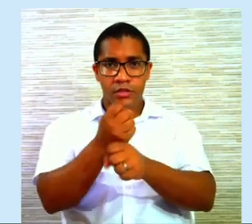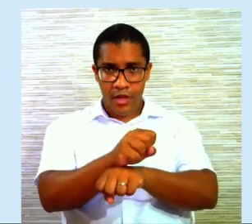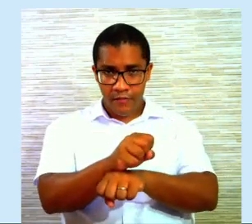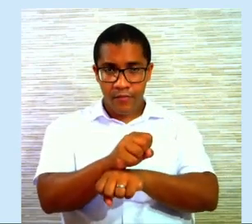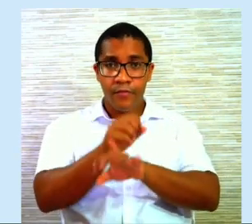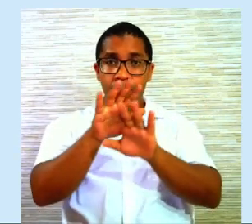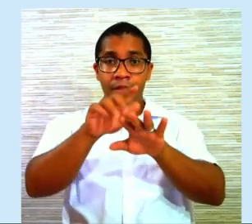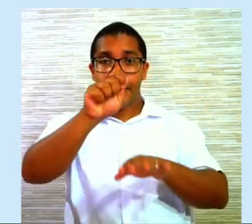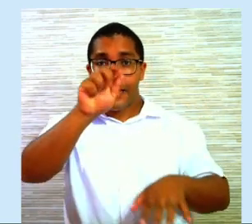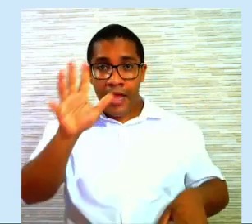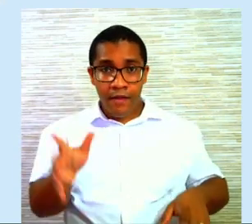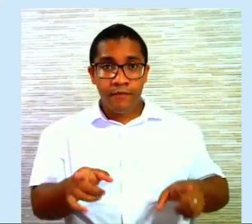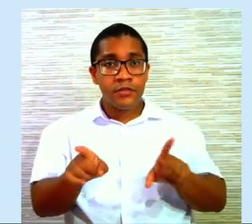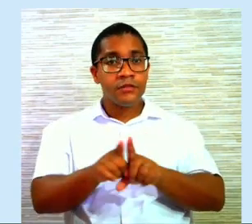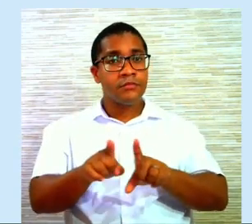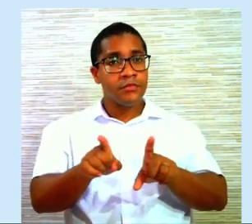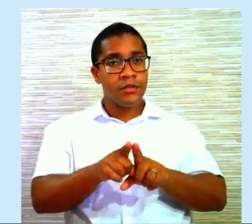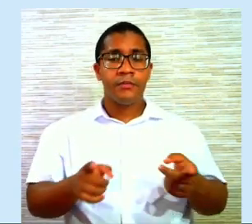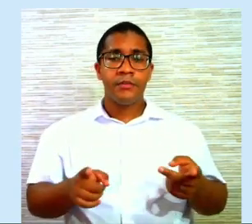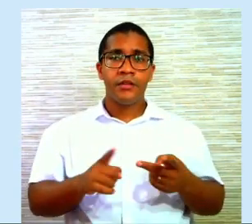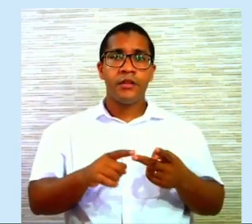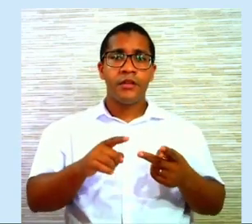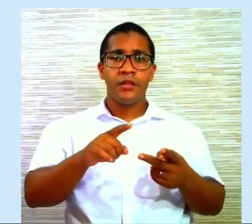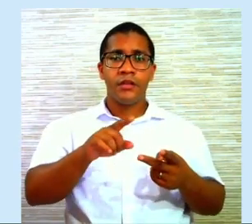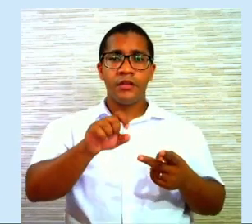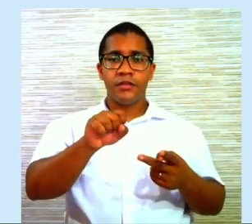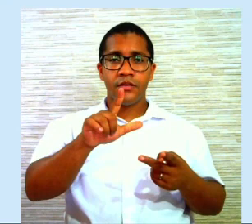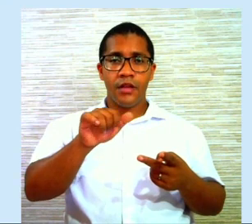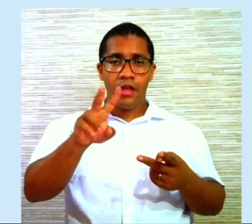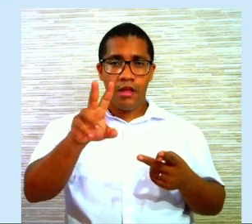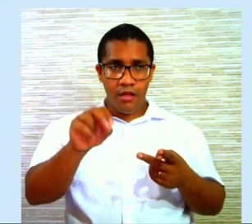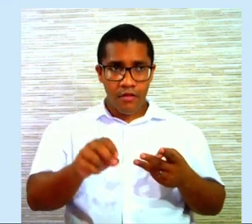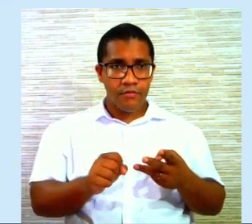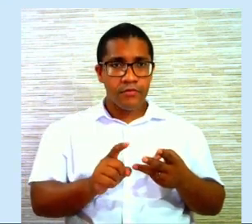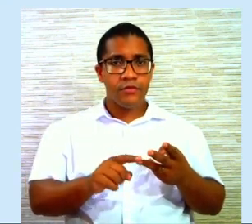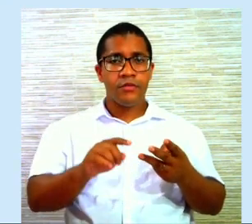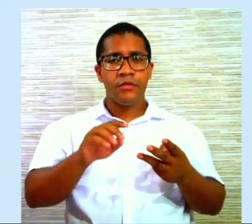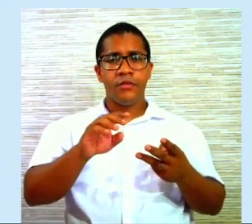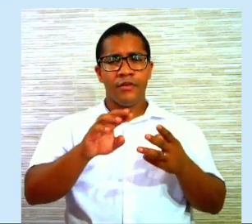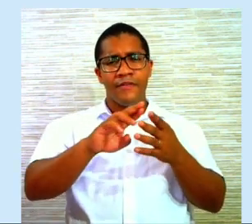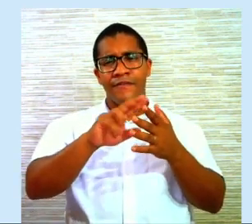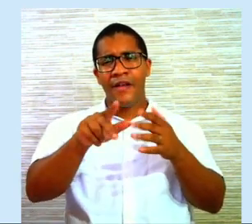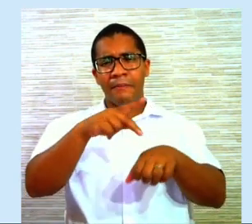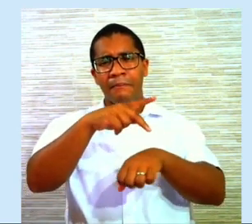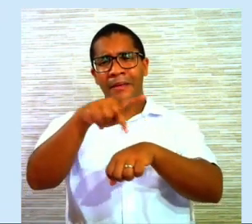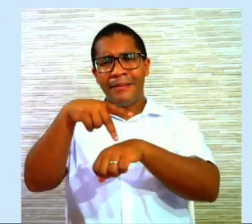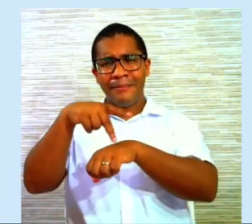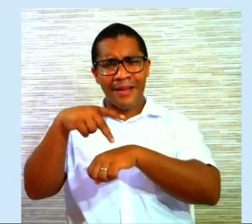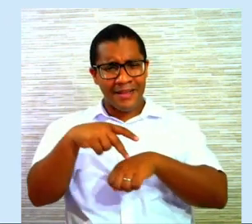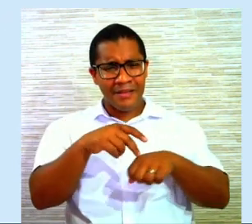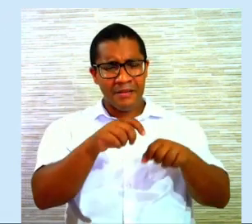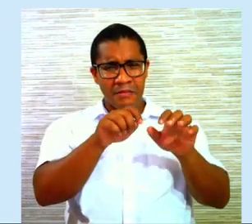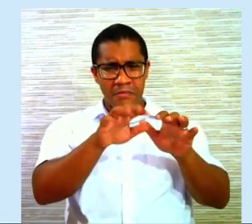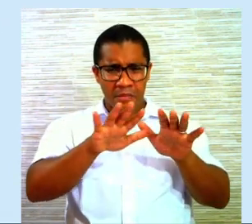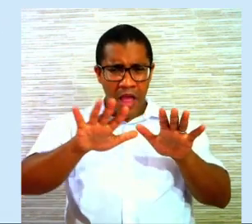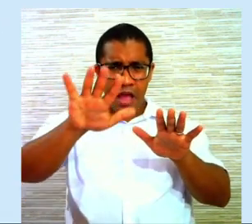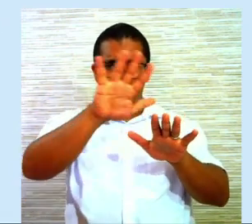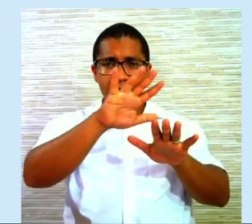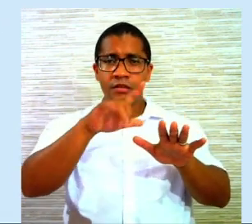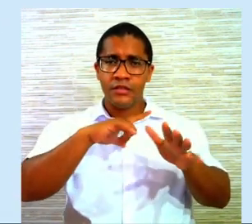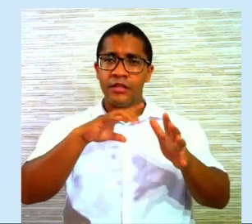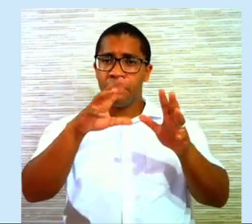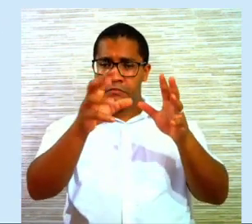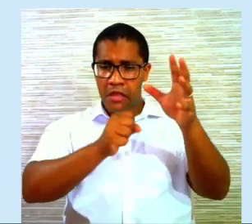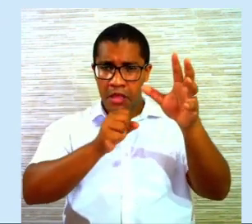escravos africanos, eslavos, búlgaros, gregos, turcos, etc. Né?